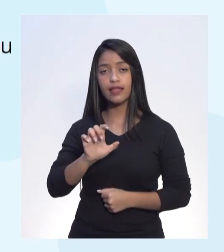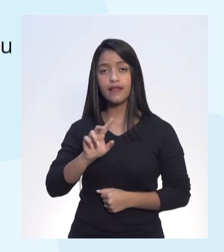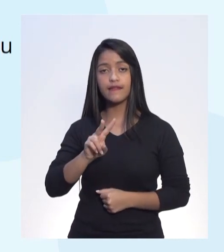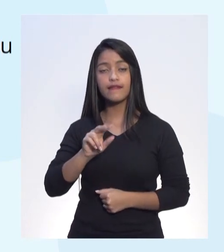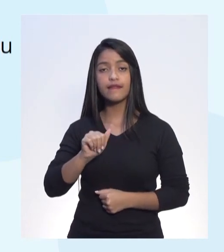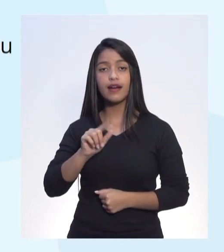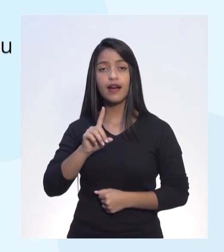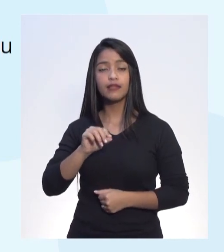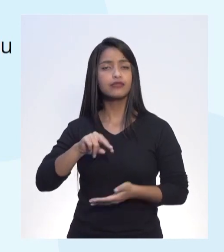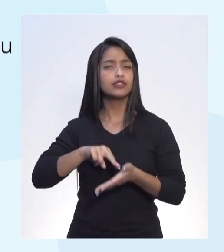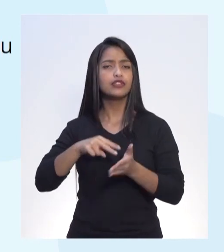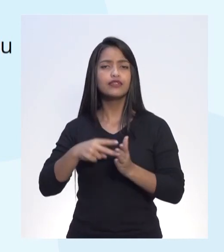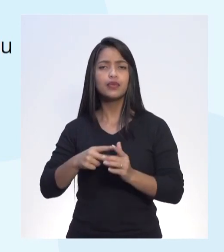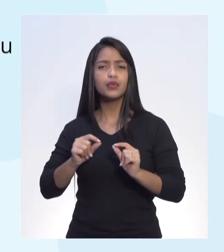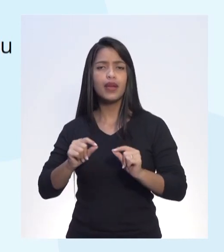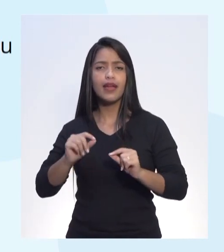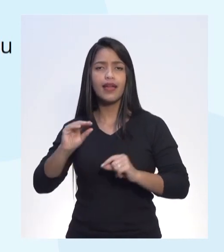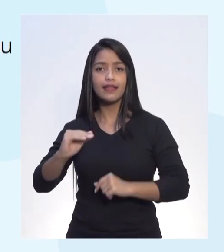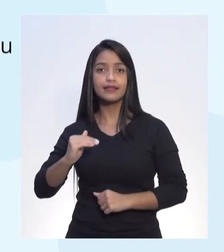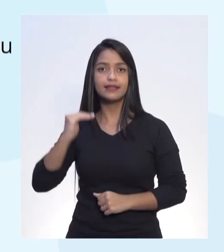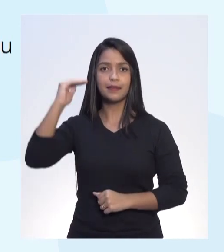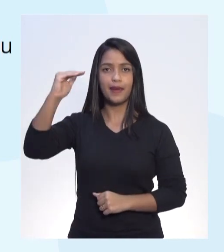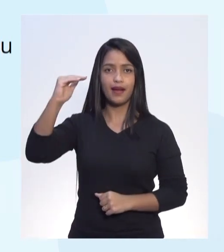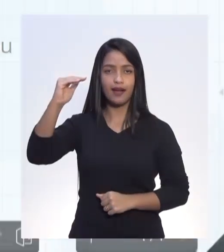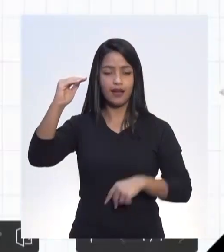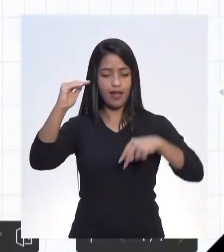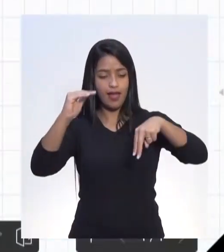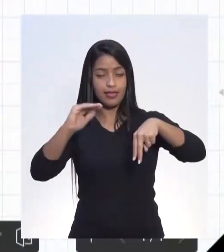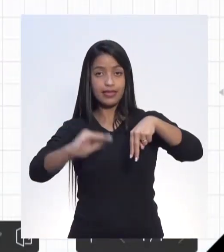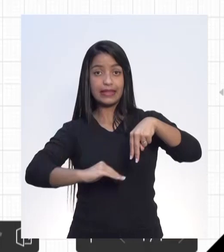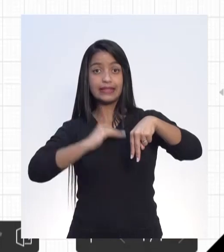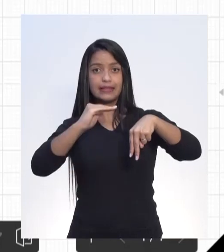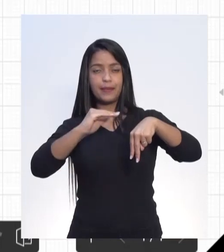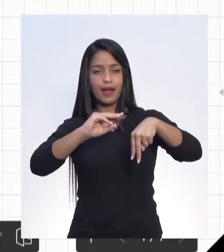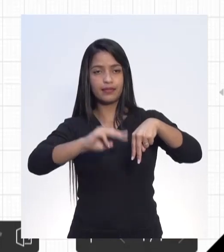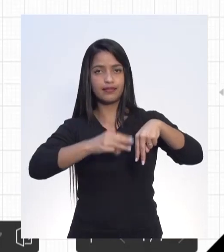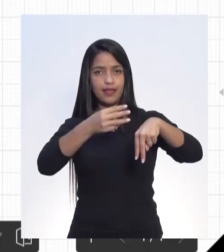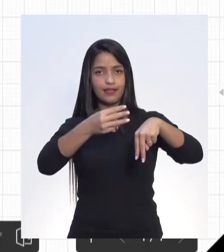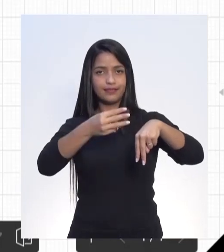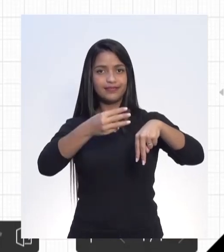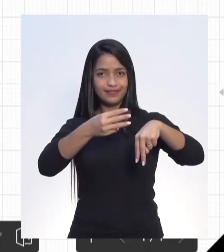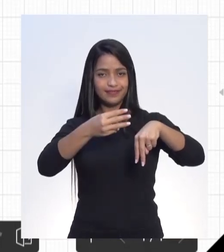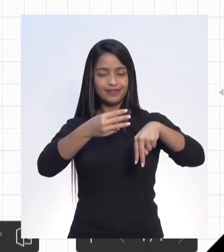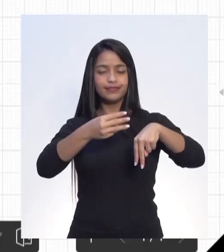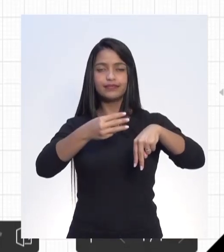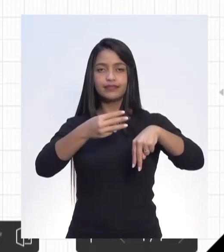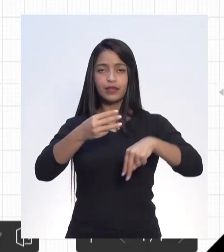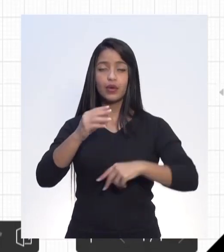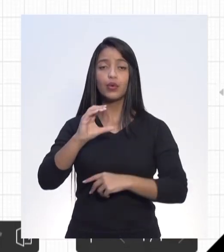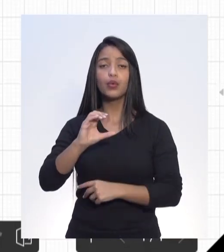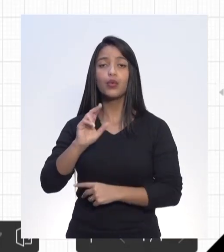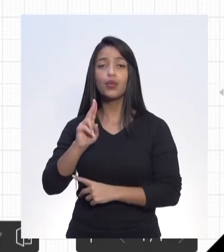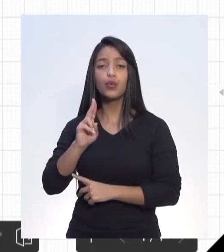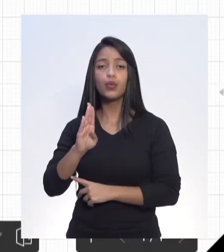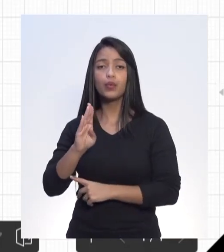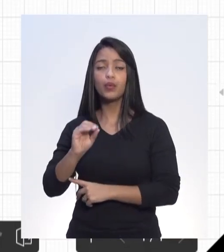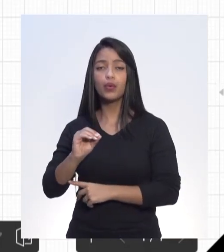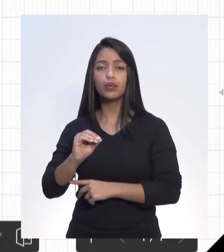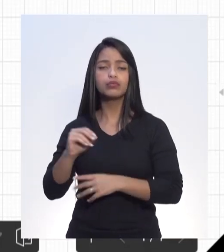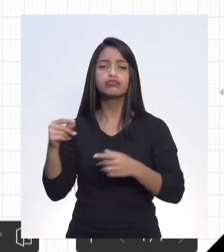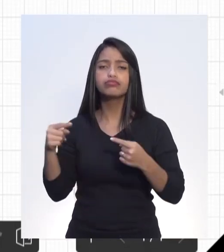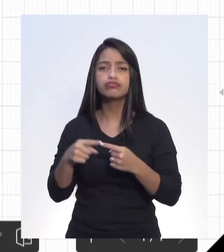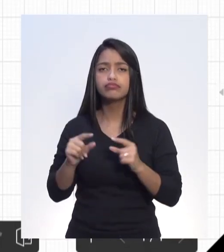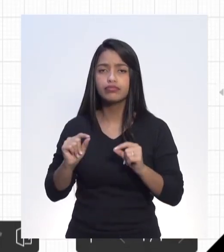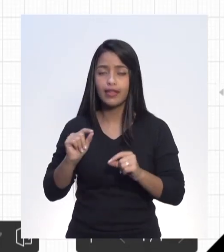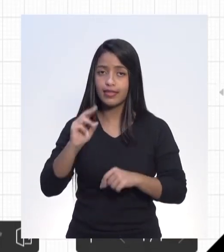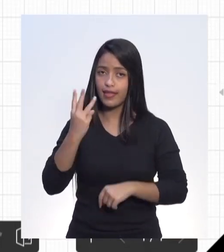está elevado, né, lá em cima, ó. O cubo, a ideia de expoente. Se é expoente, está lá em